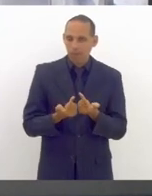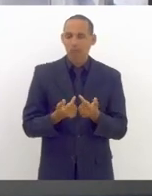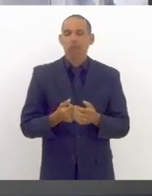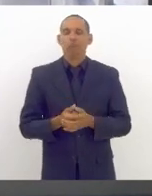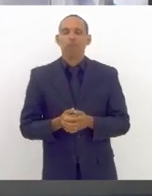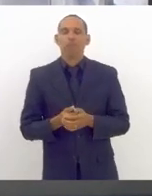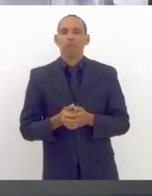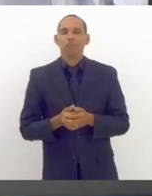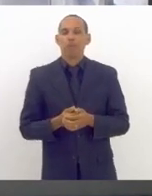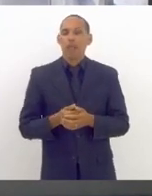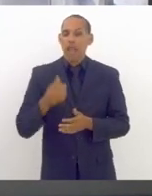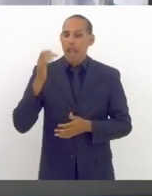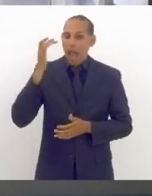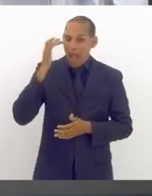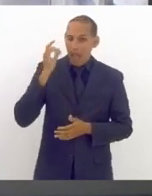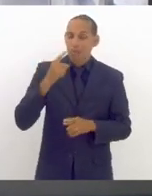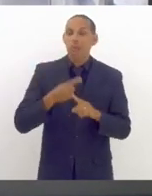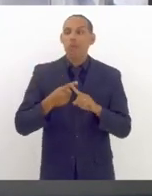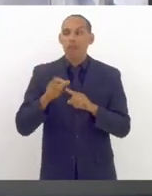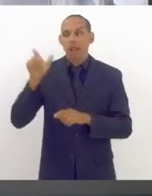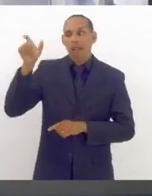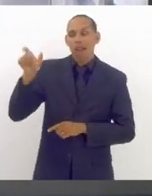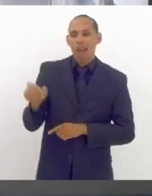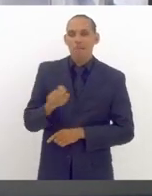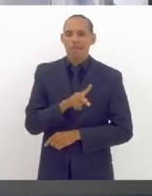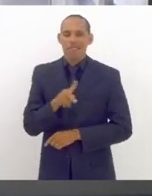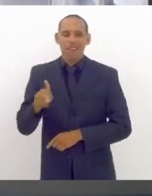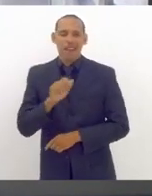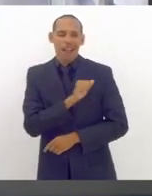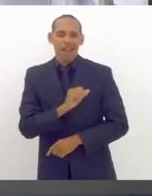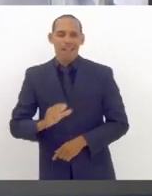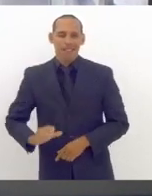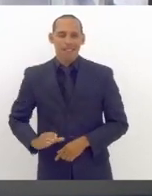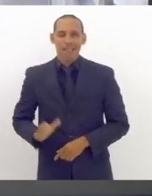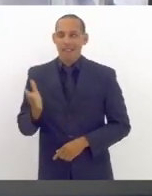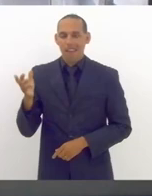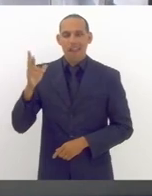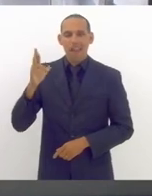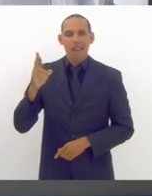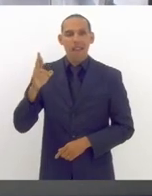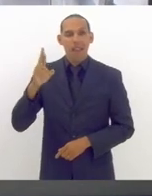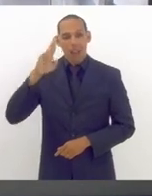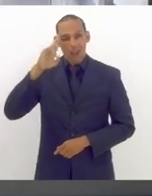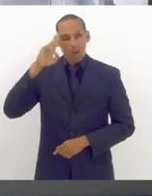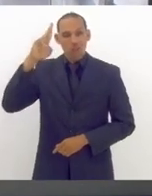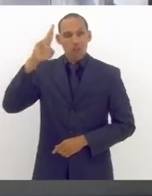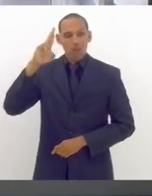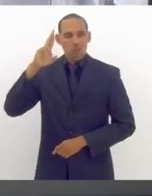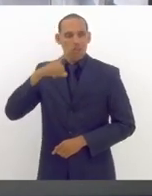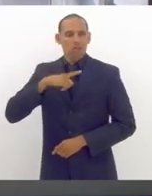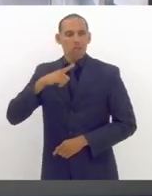porque o presidente André Ceciliano tem autoridade legal